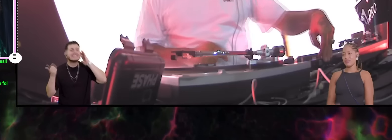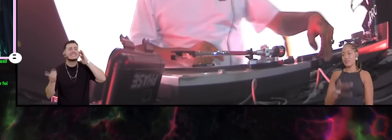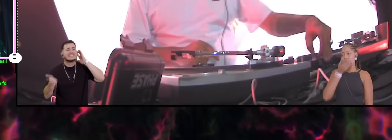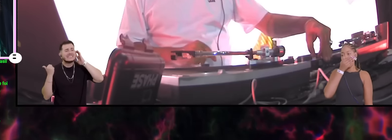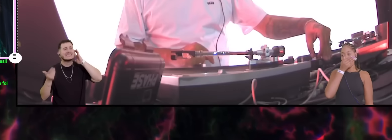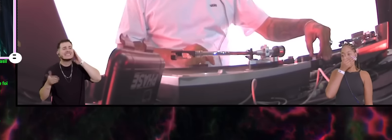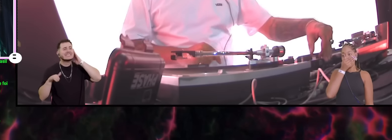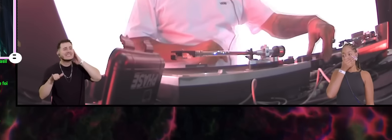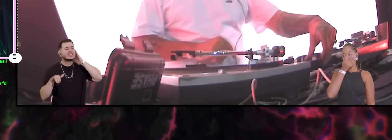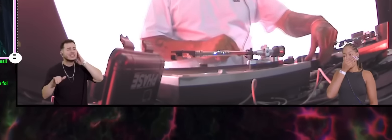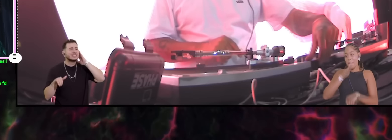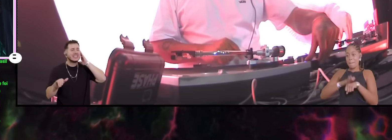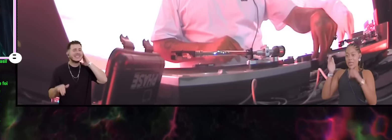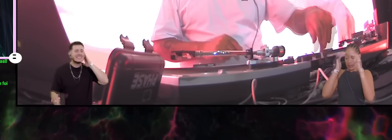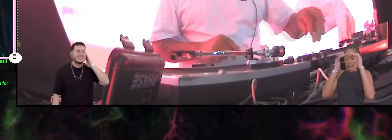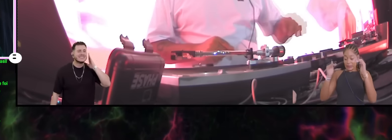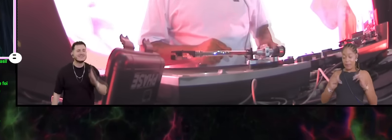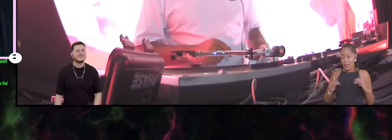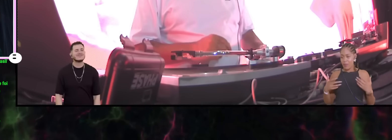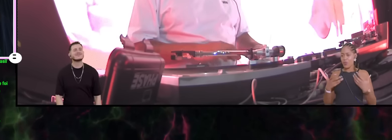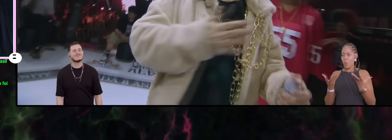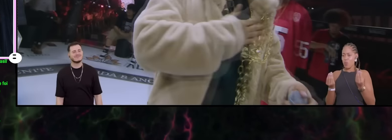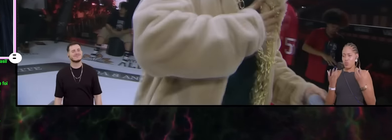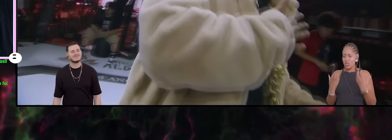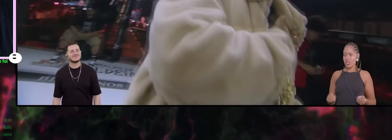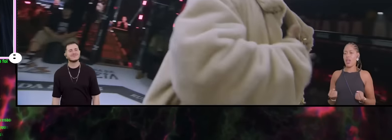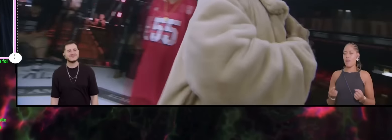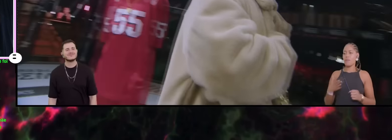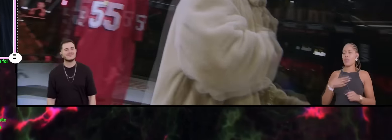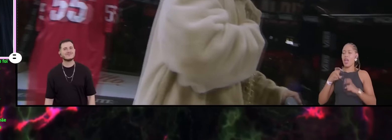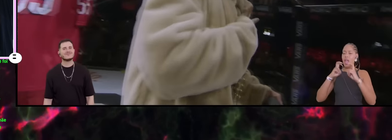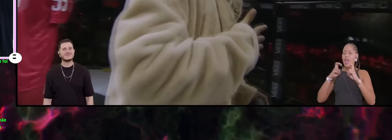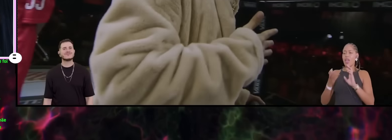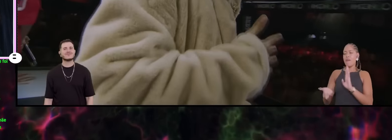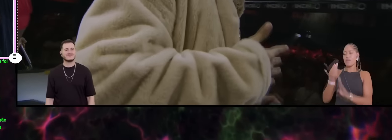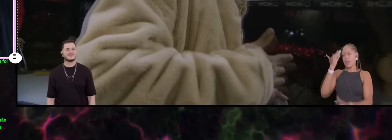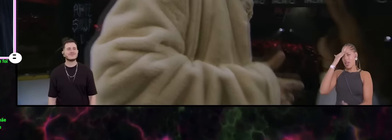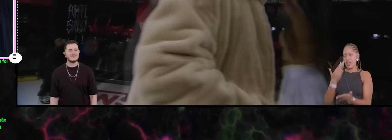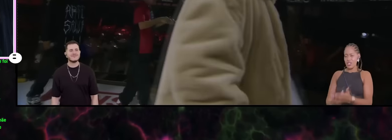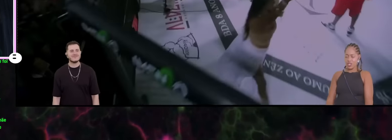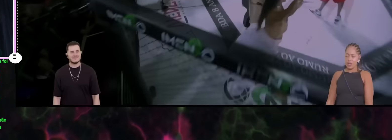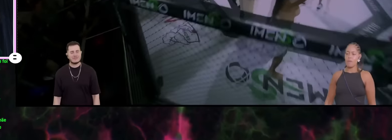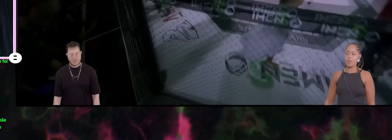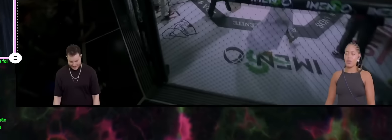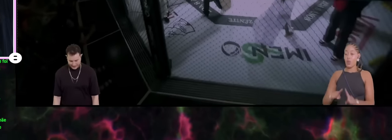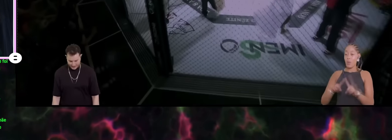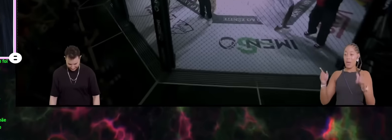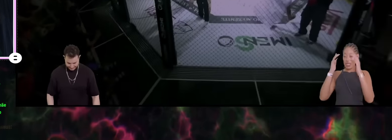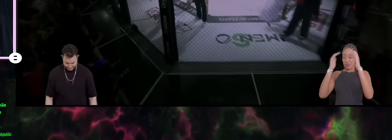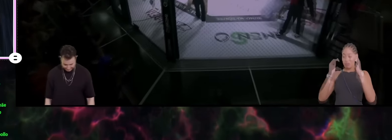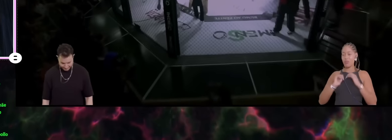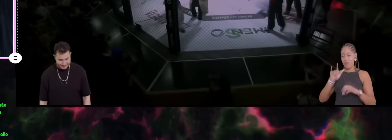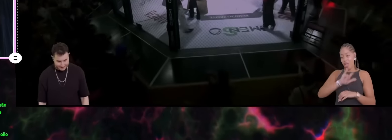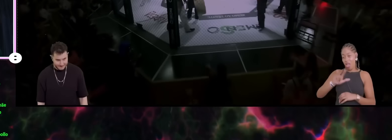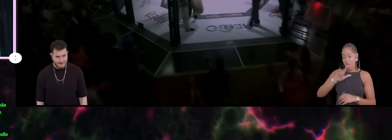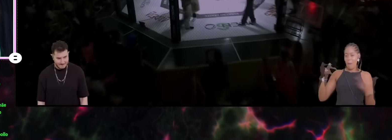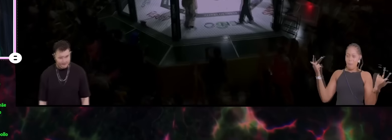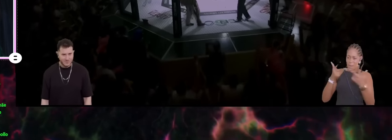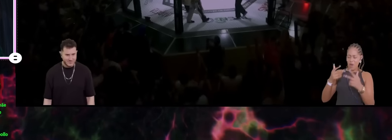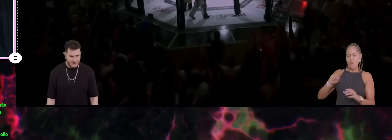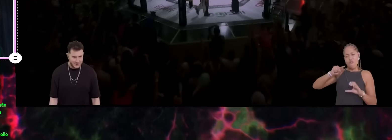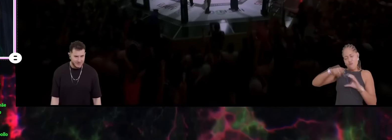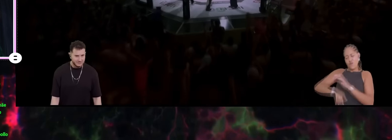Então, calma, eu acho que eu só vi duas batalhas do João Negro antes dessa, tá ligado? E eu achei ele com um potencial absurdo. Do